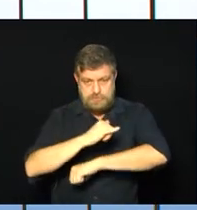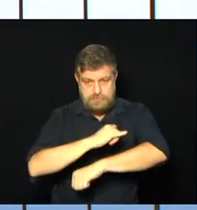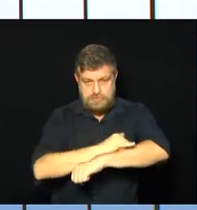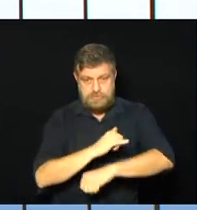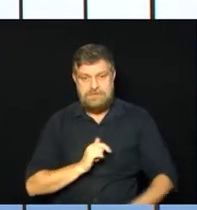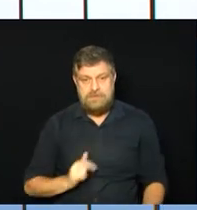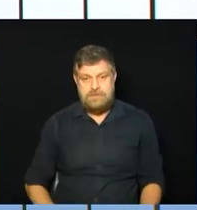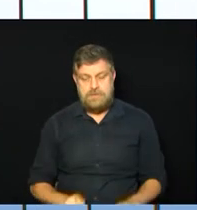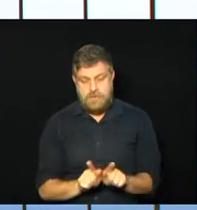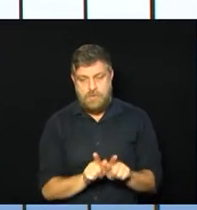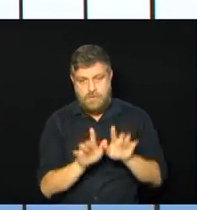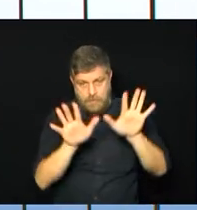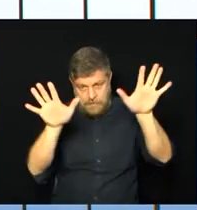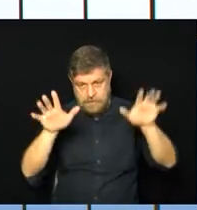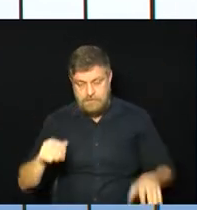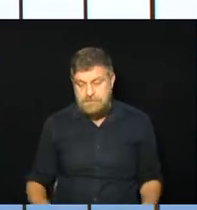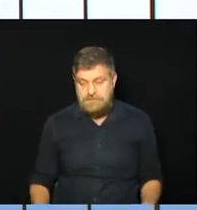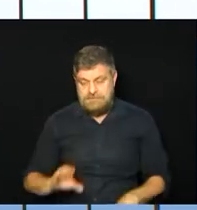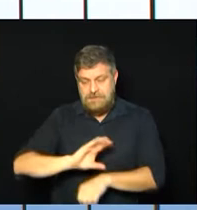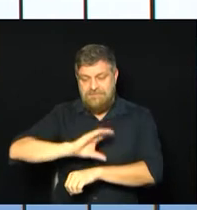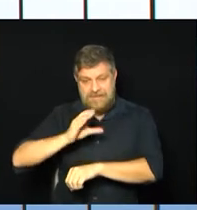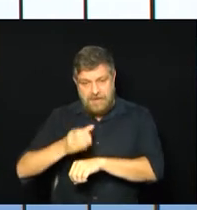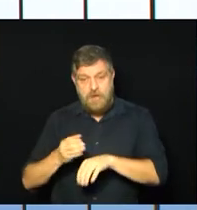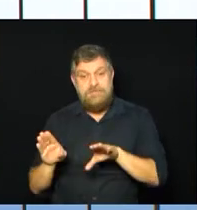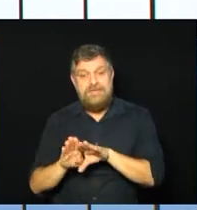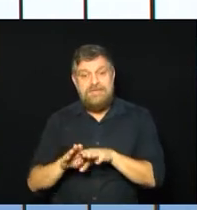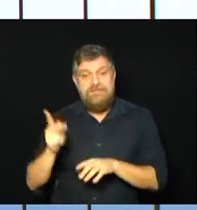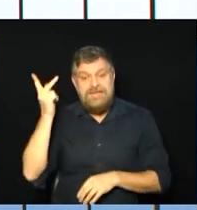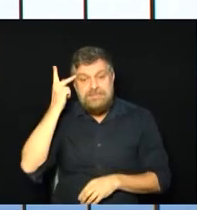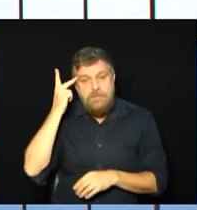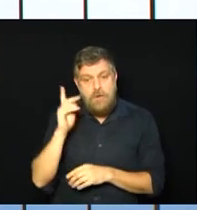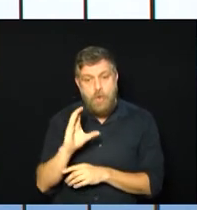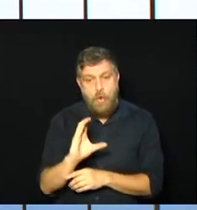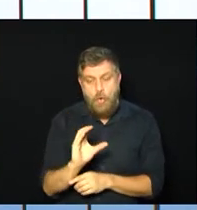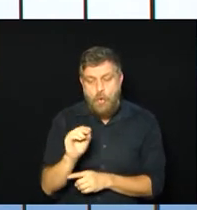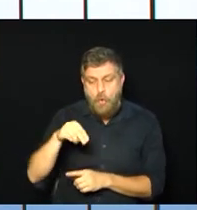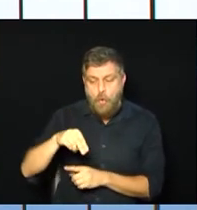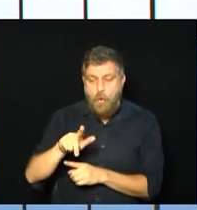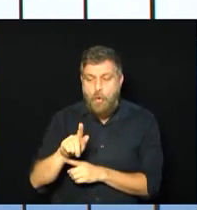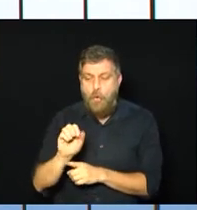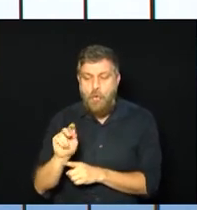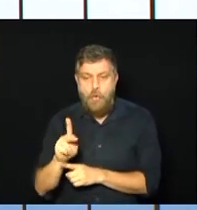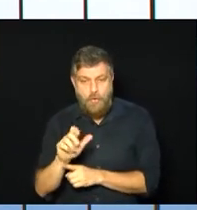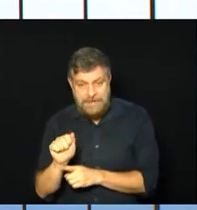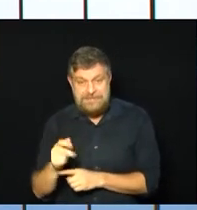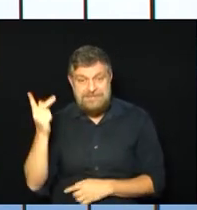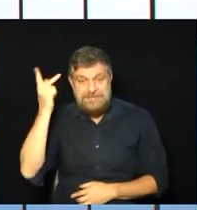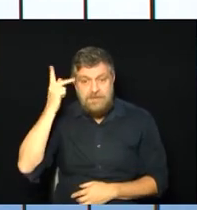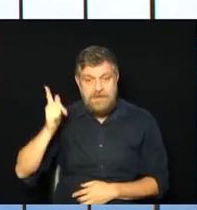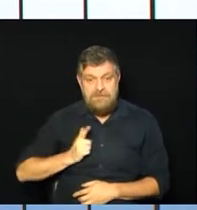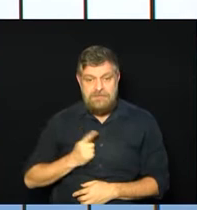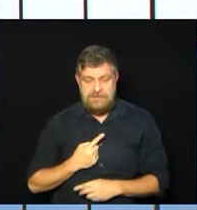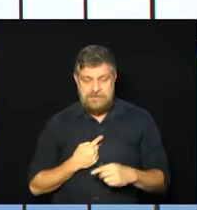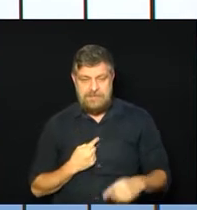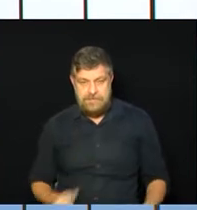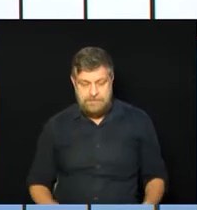Cumbica, Viracopos, que fica aqui em Campinas, e Congonhas. Segundo ainda a informação, São Paulo recebe 1/3 de